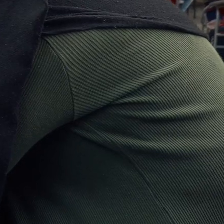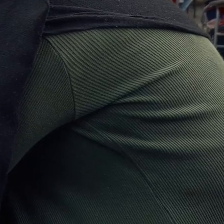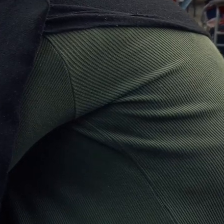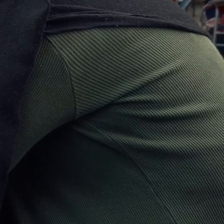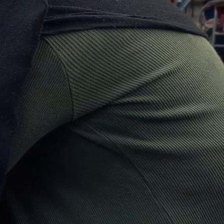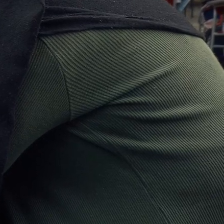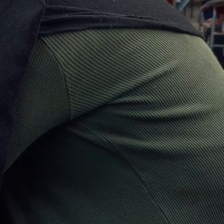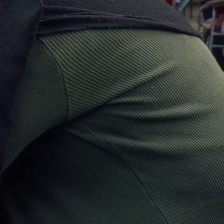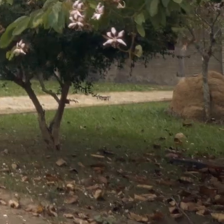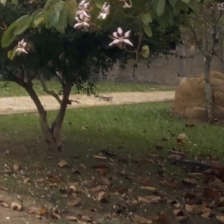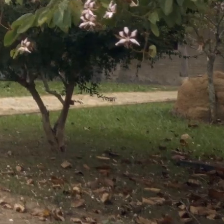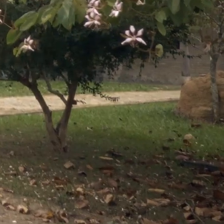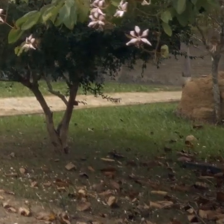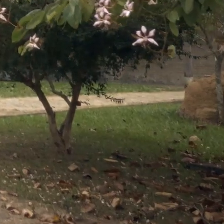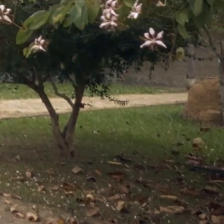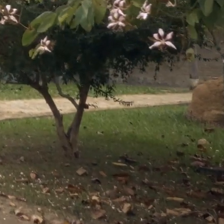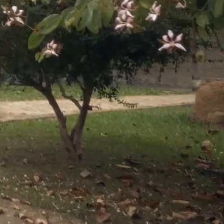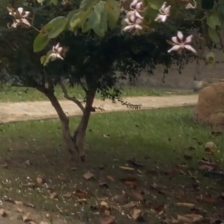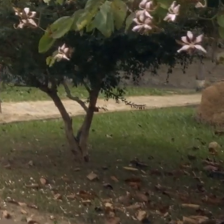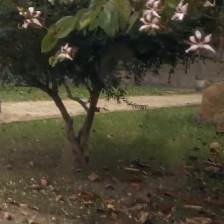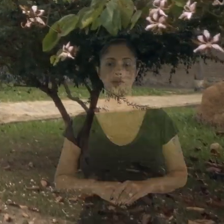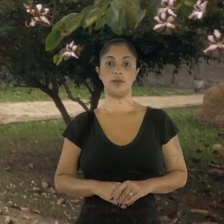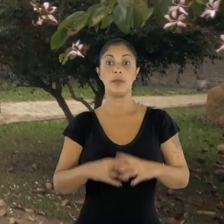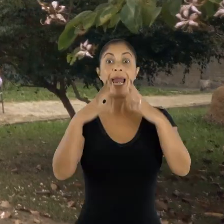Duas alunas conversam.